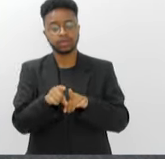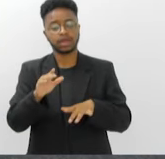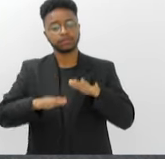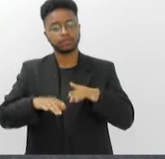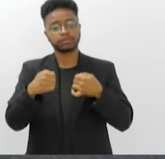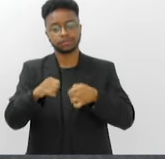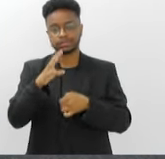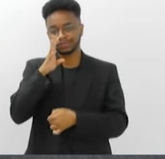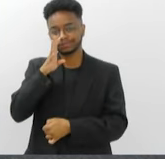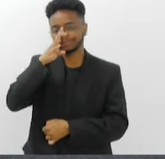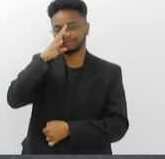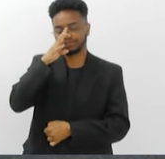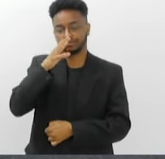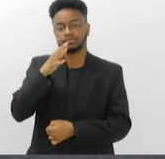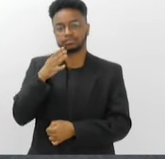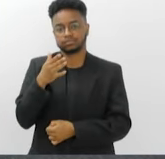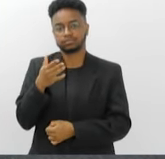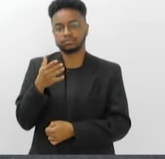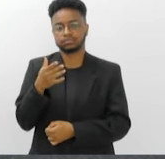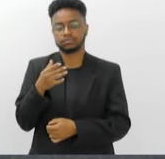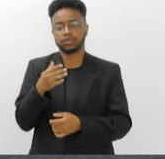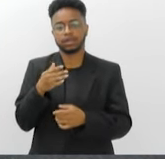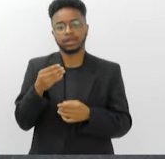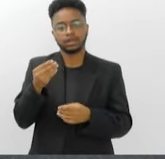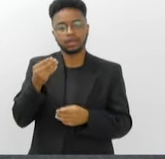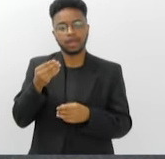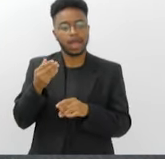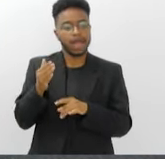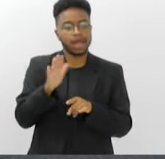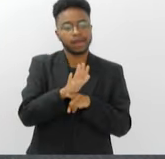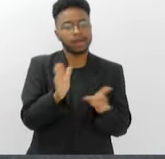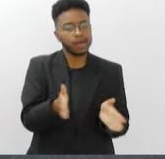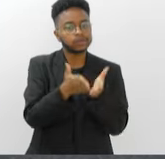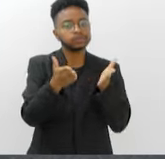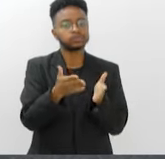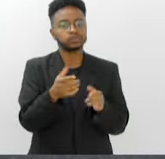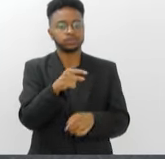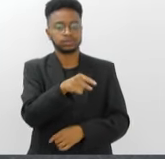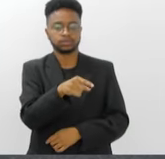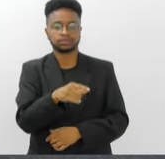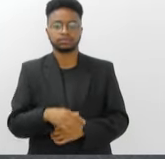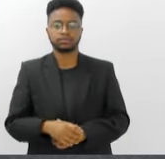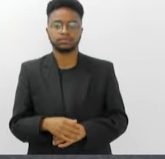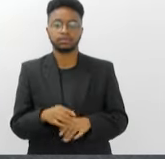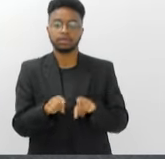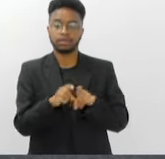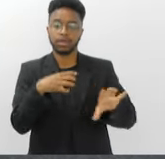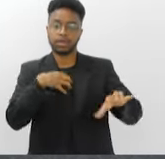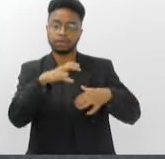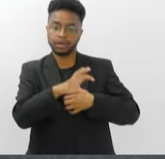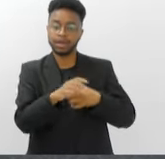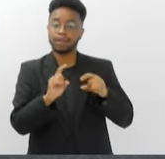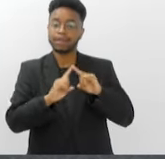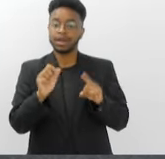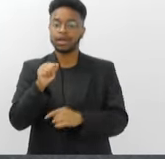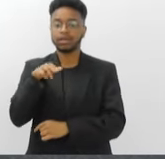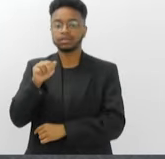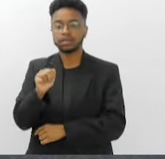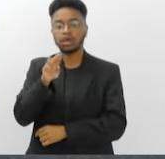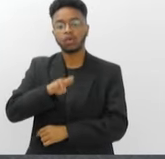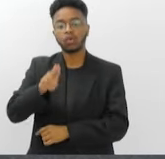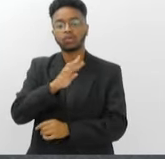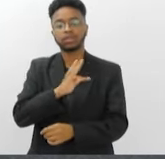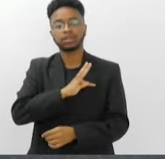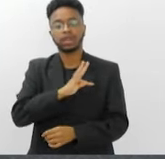de resiliência apostar neles, ter empatias com eles. Então, Ana, inclusive, usa a sua técnica